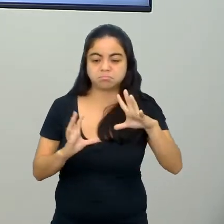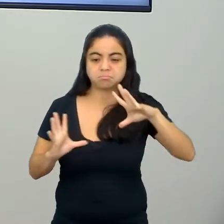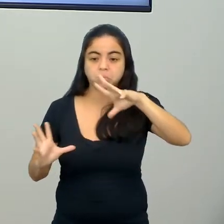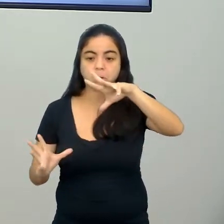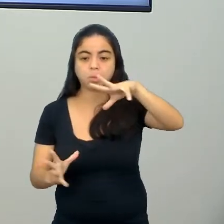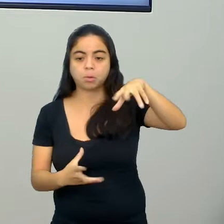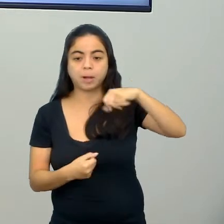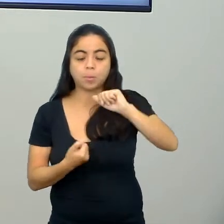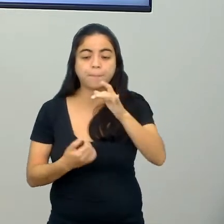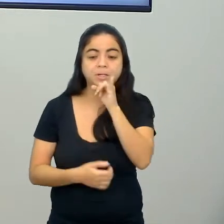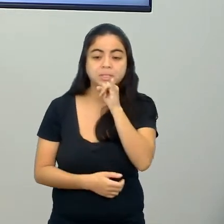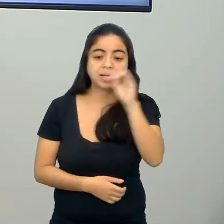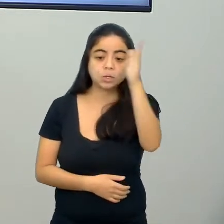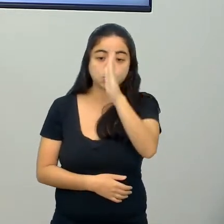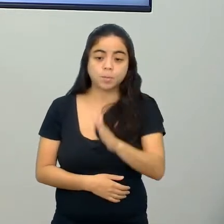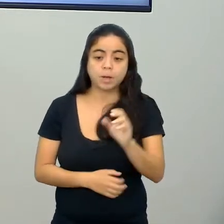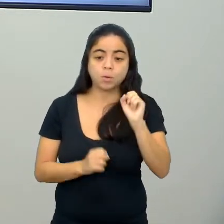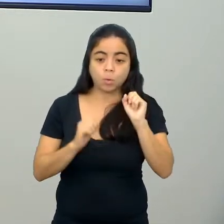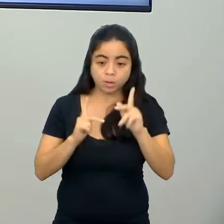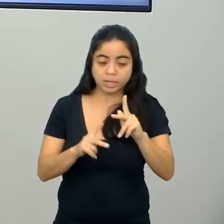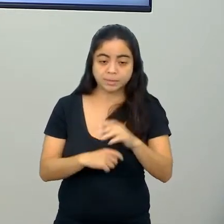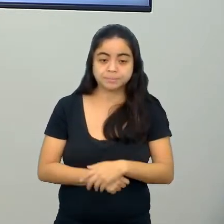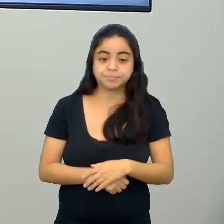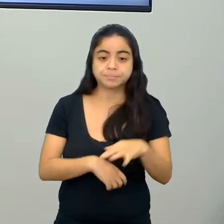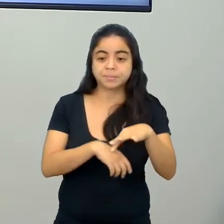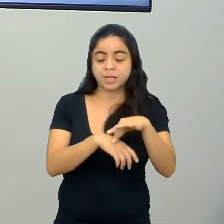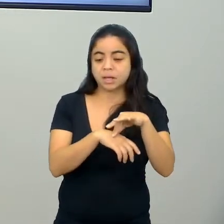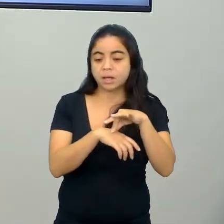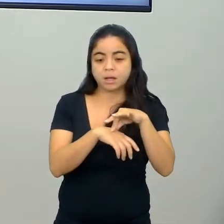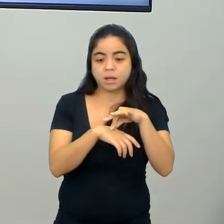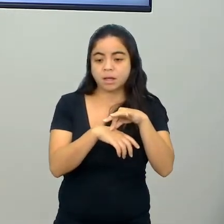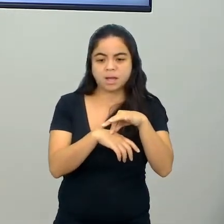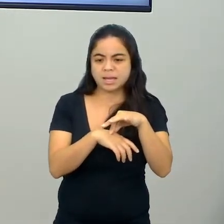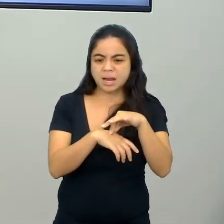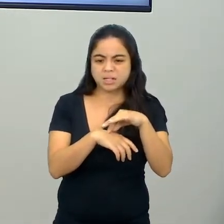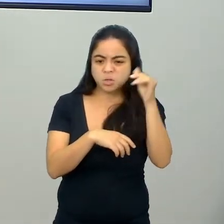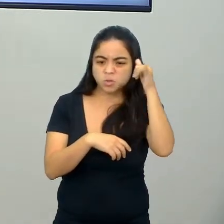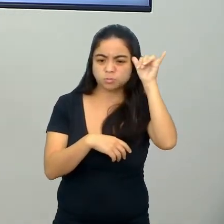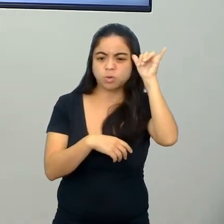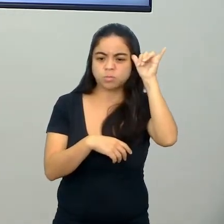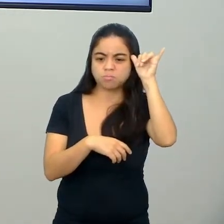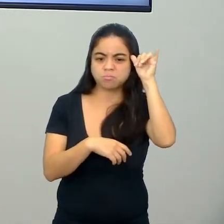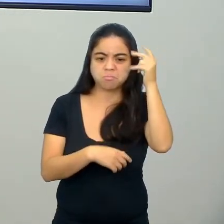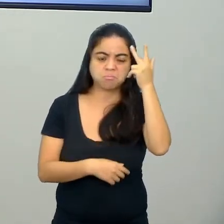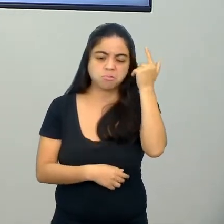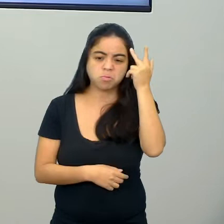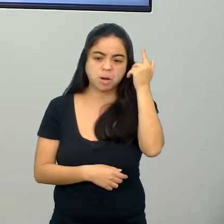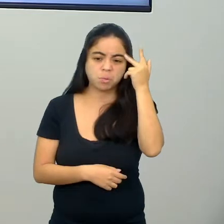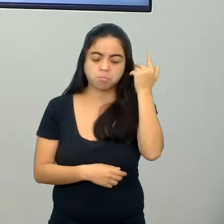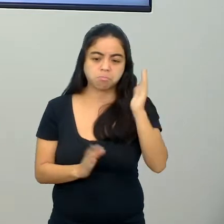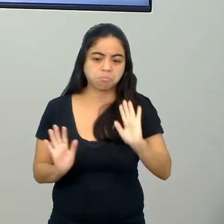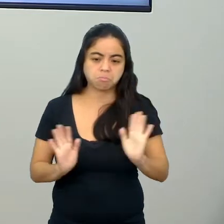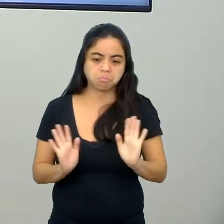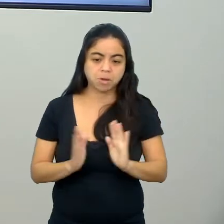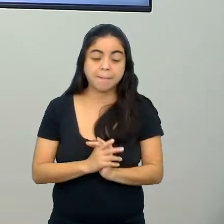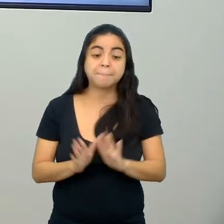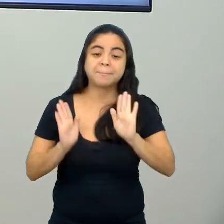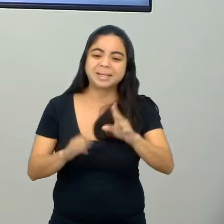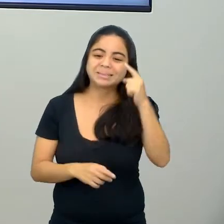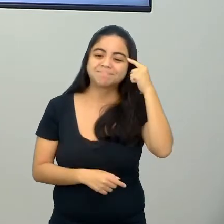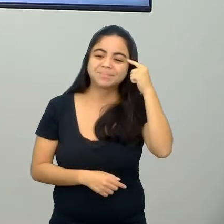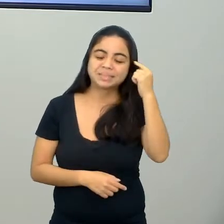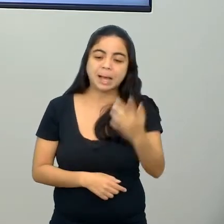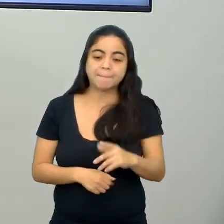exemplo, aqui no Brasil, tá tudo bem você comer carne bovina, não é um problema aqui. Na verdade, é até uma prática muito comum. Quando você pensa, por exemplo,